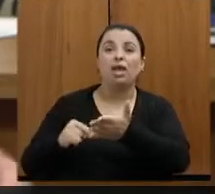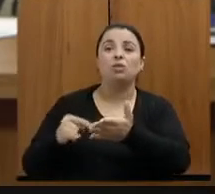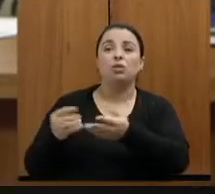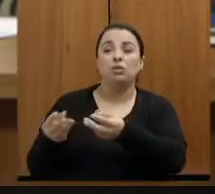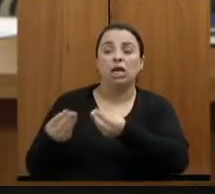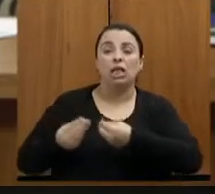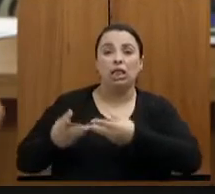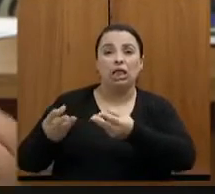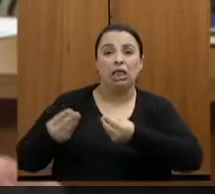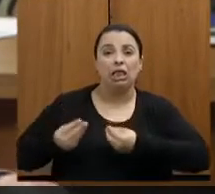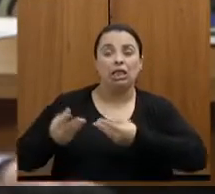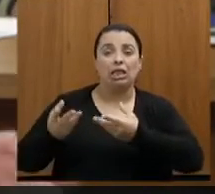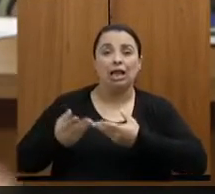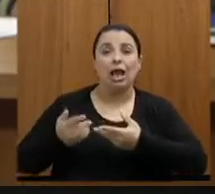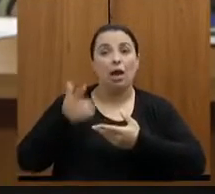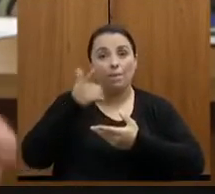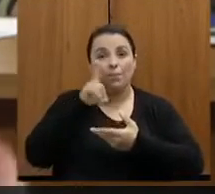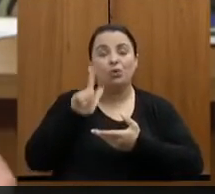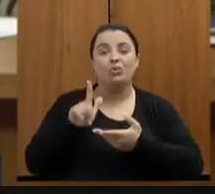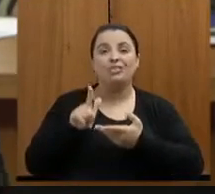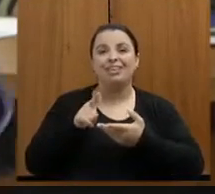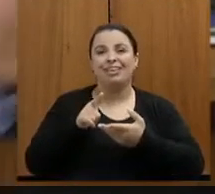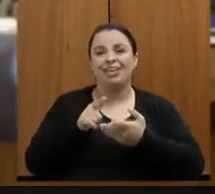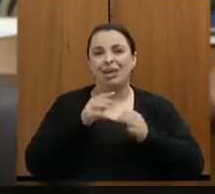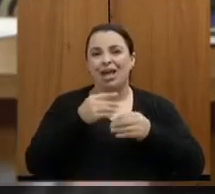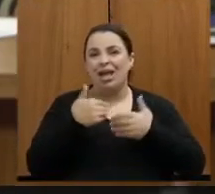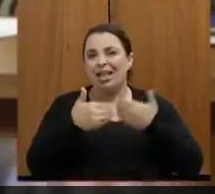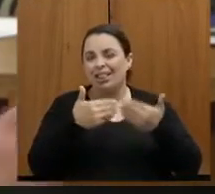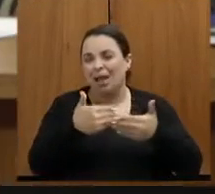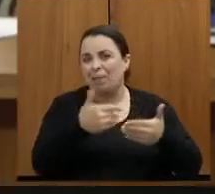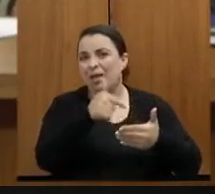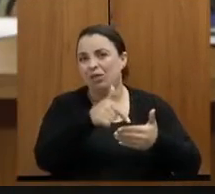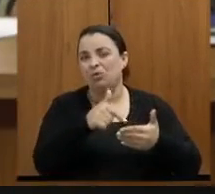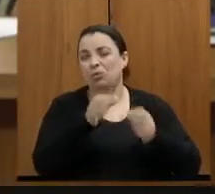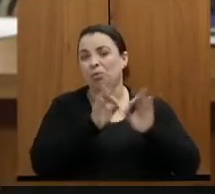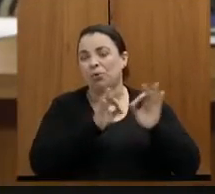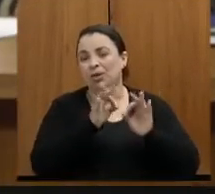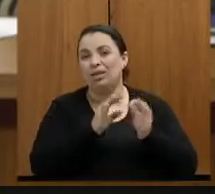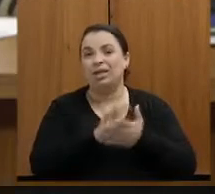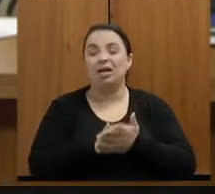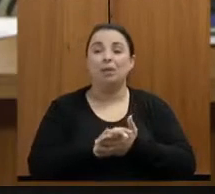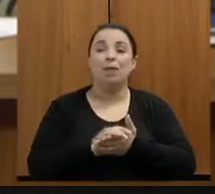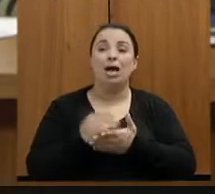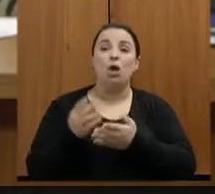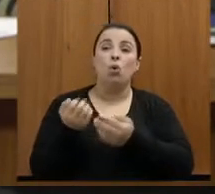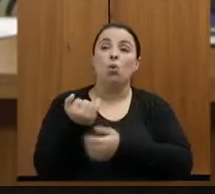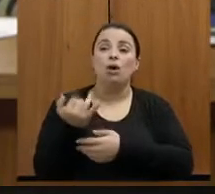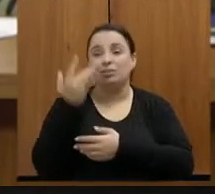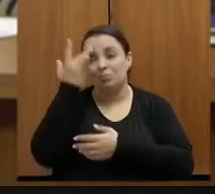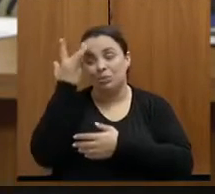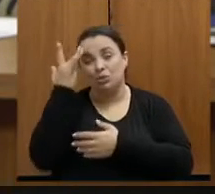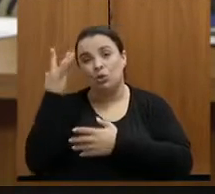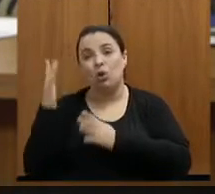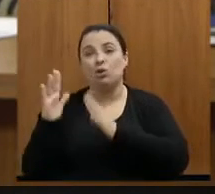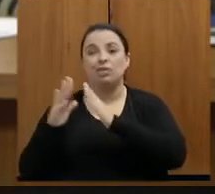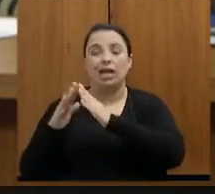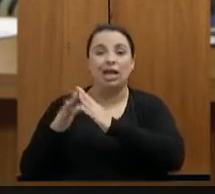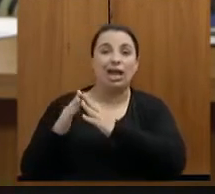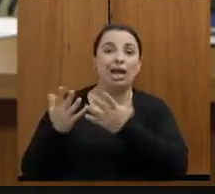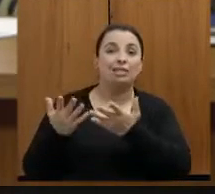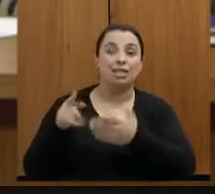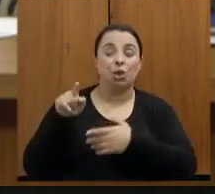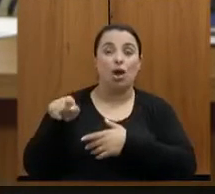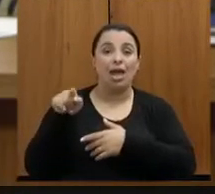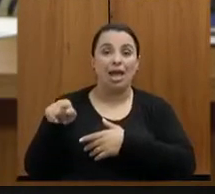intenso da família inteira que reside lá e até, vezes, a que não reside também. Então, é necessário essa contribuição dessa